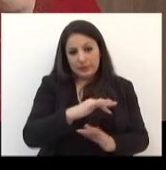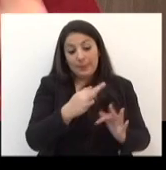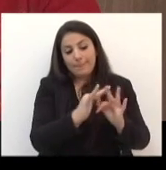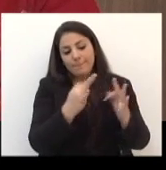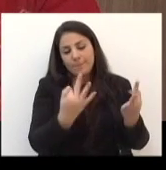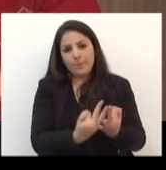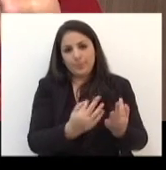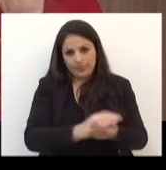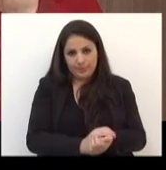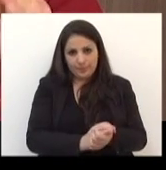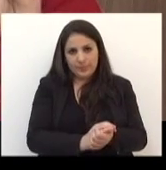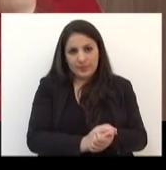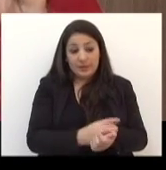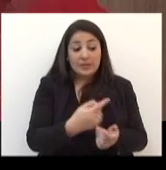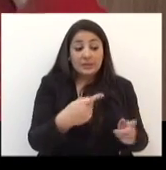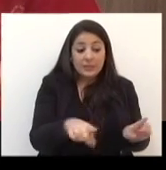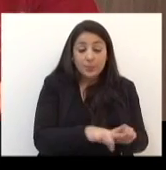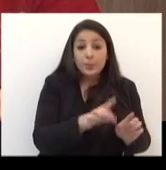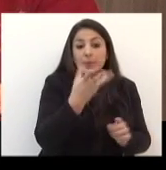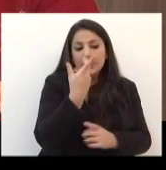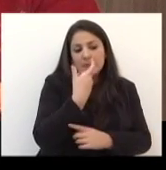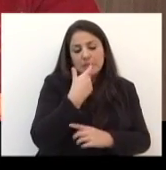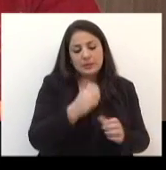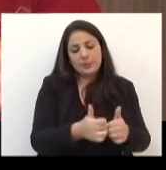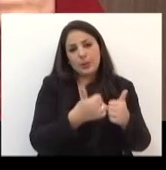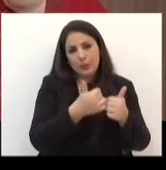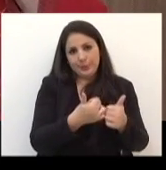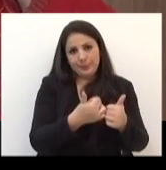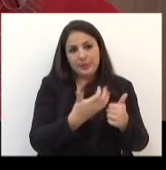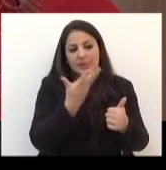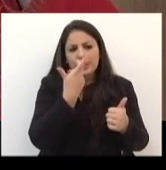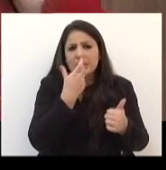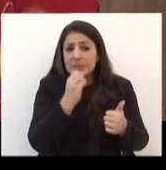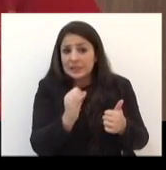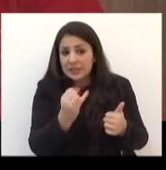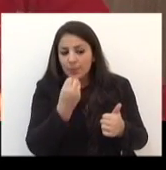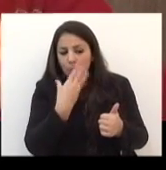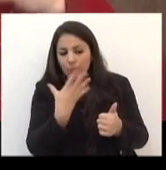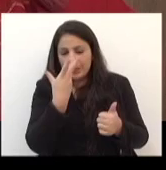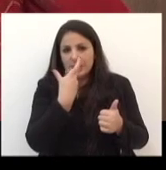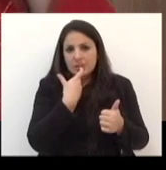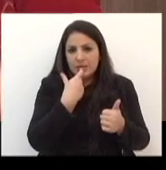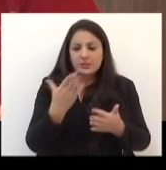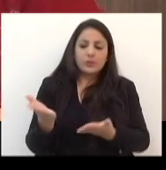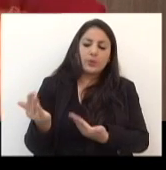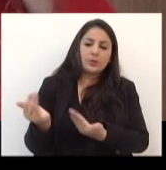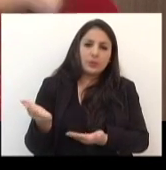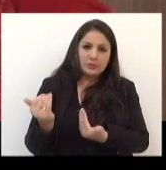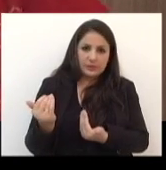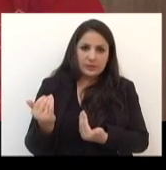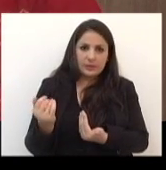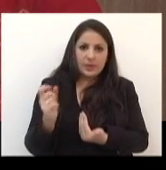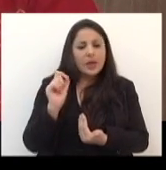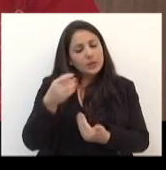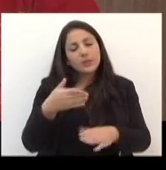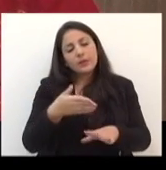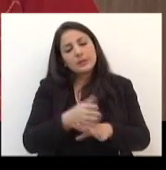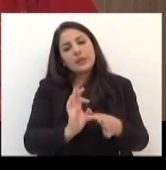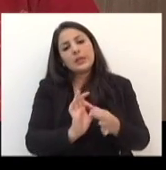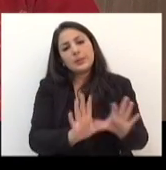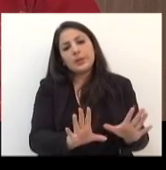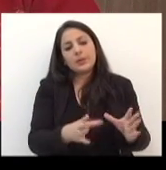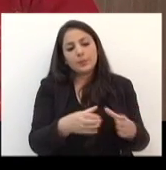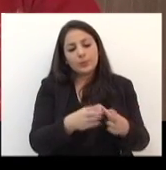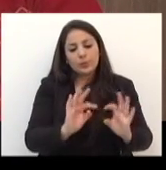a família, para a criança, melhor dizendo. O que é melhor para a criança, o que é melhor para o adolescente, é o que vai ser aprovado